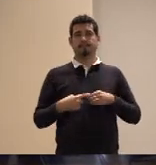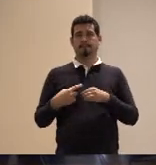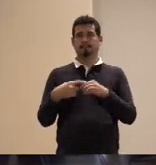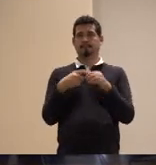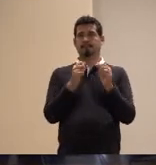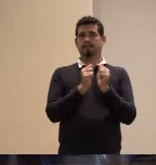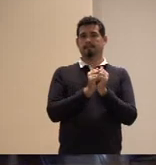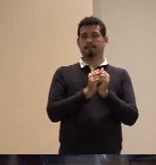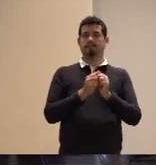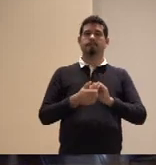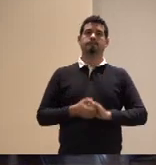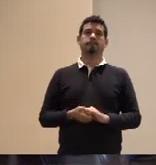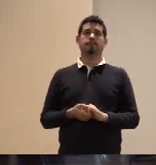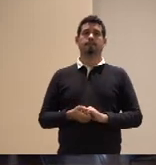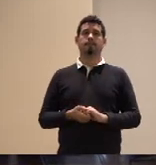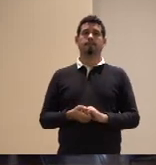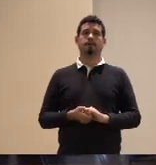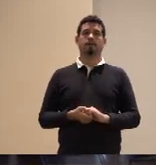ó, acho que aqui, ó.